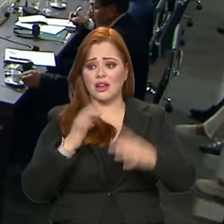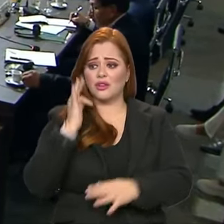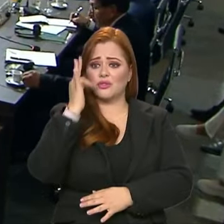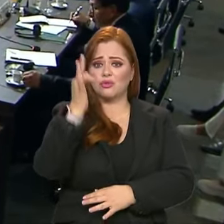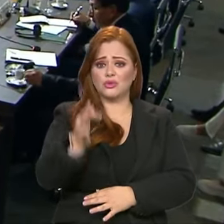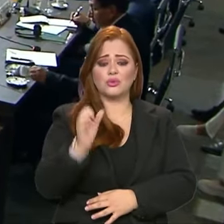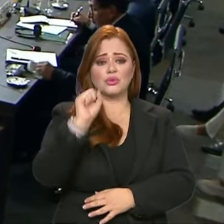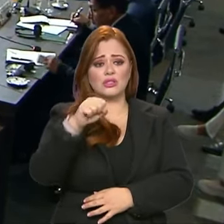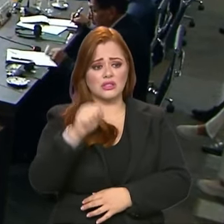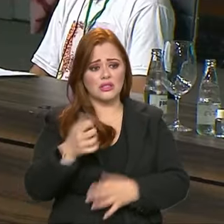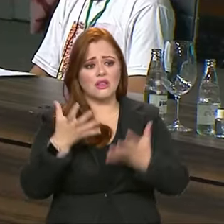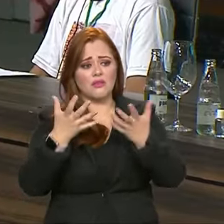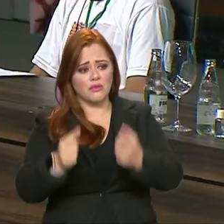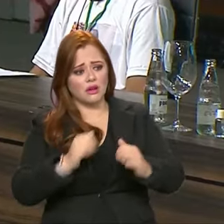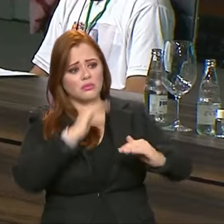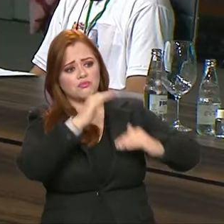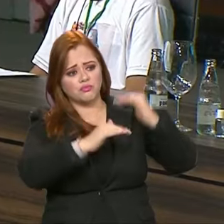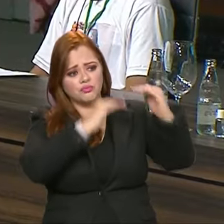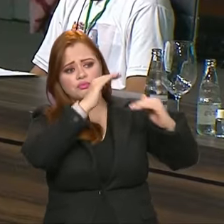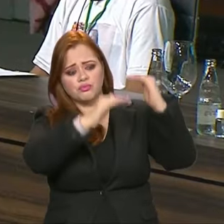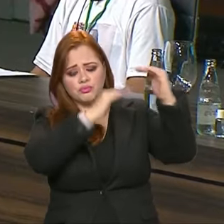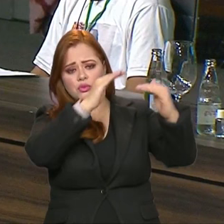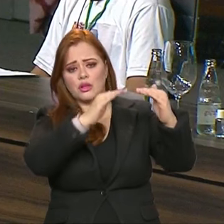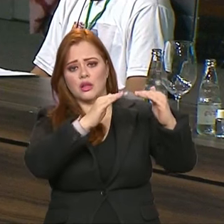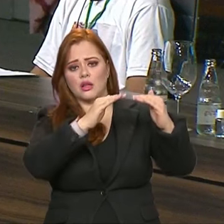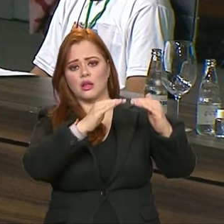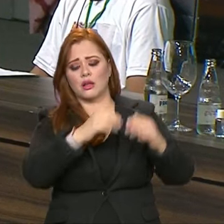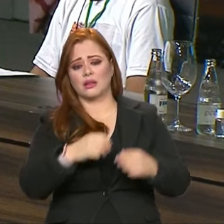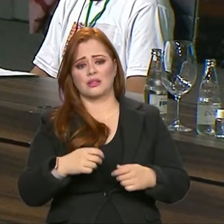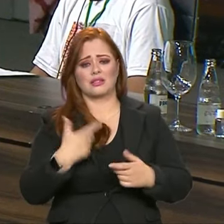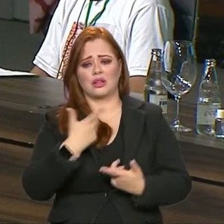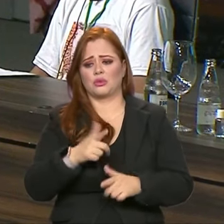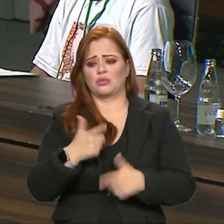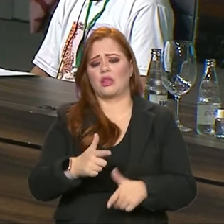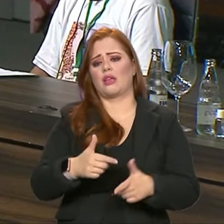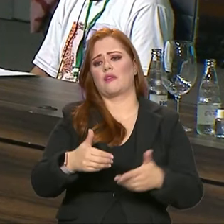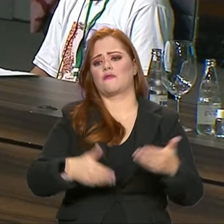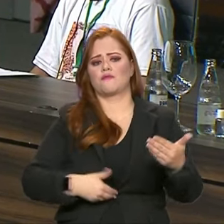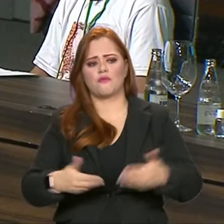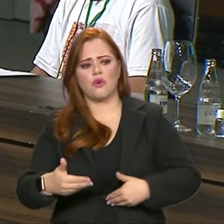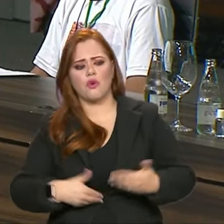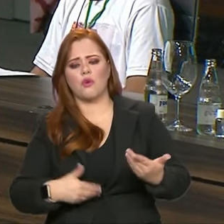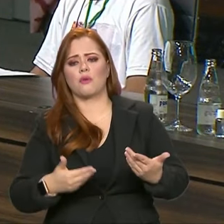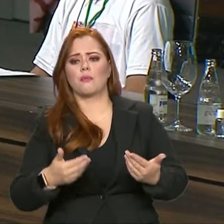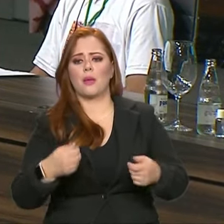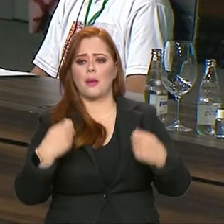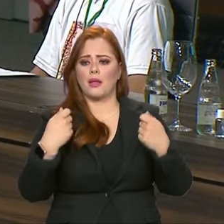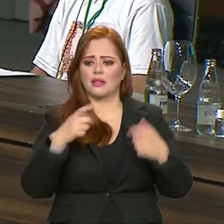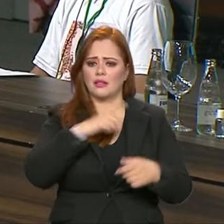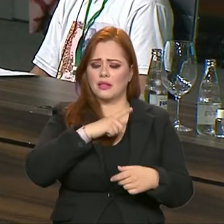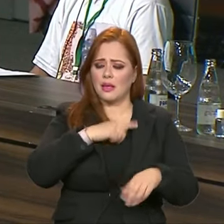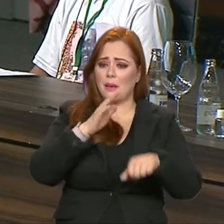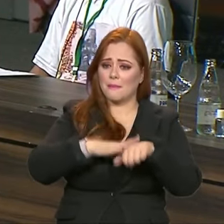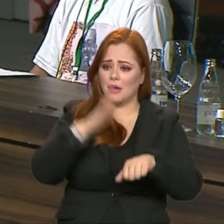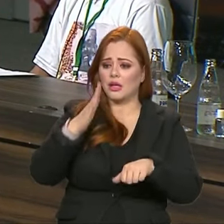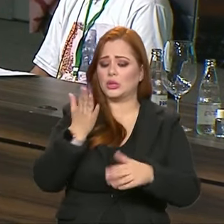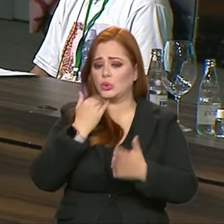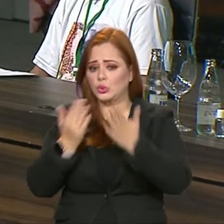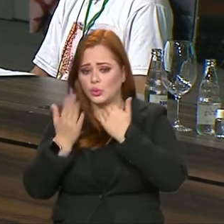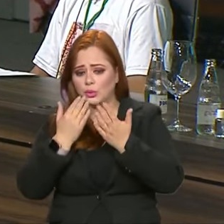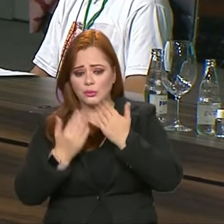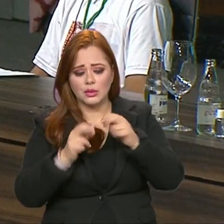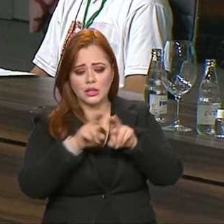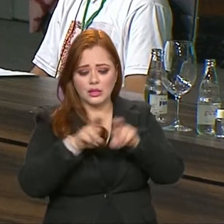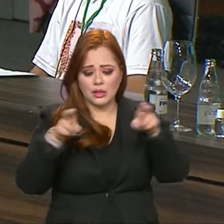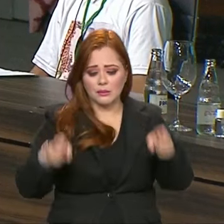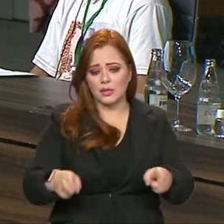estamos avançando. A escassez no prato dos governados é a escassez também na mente